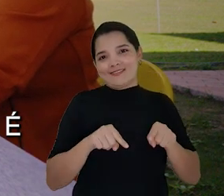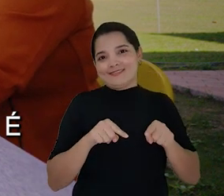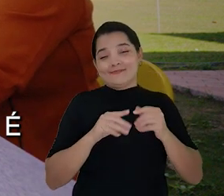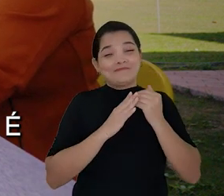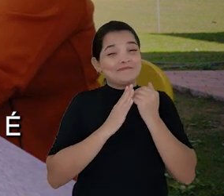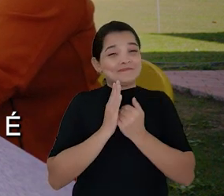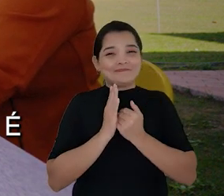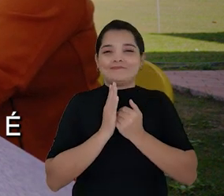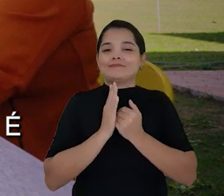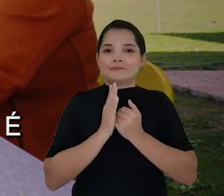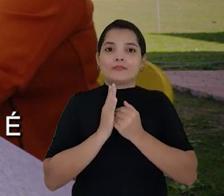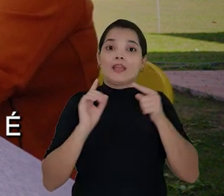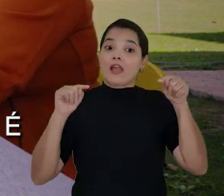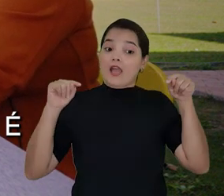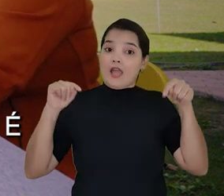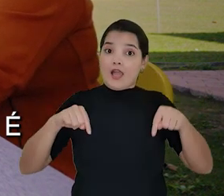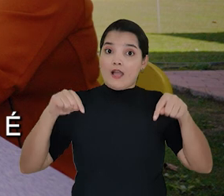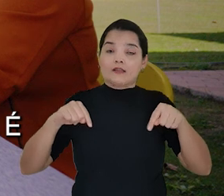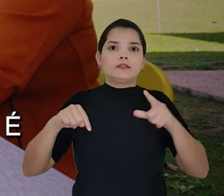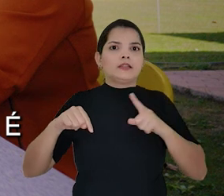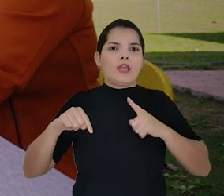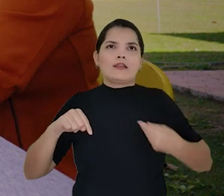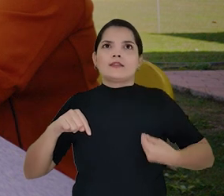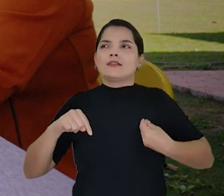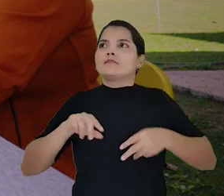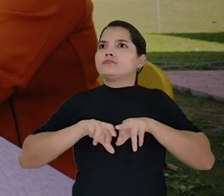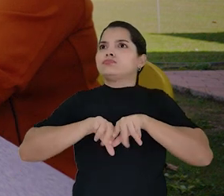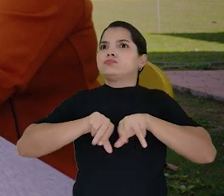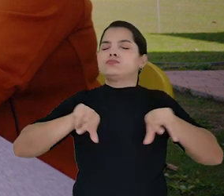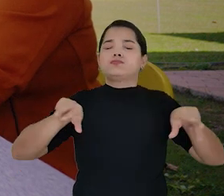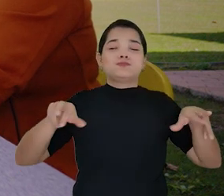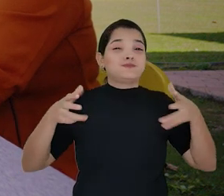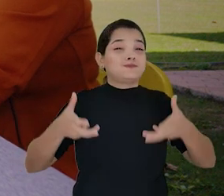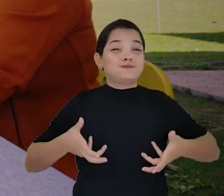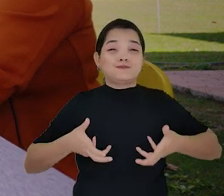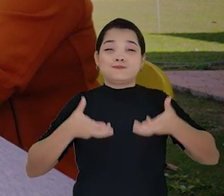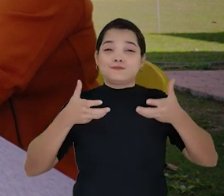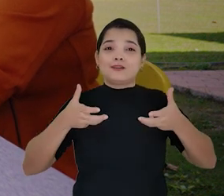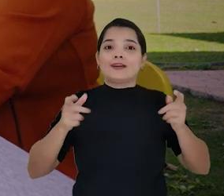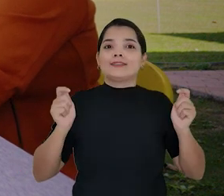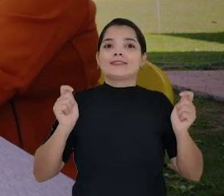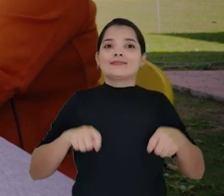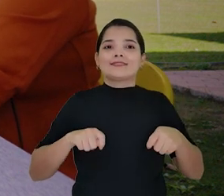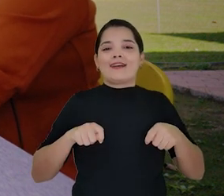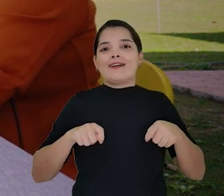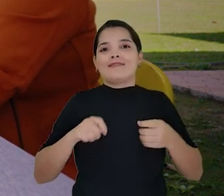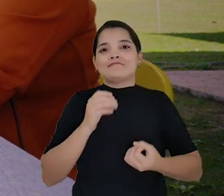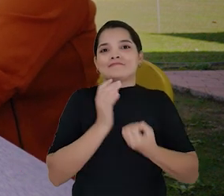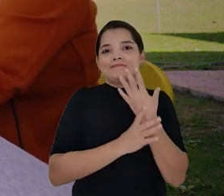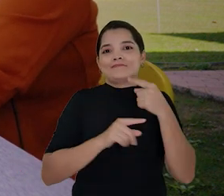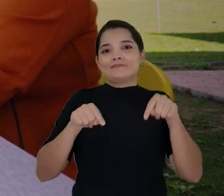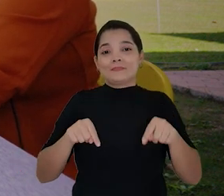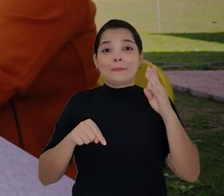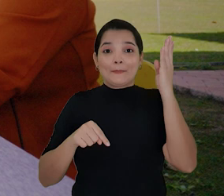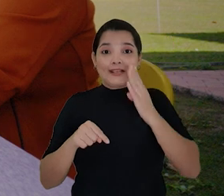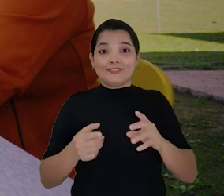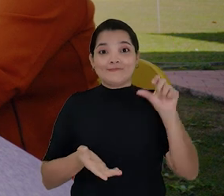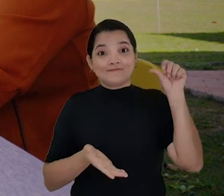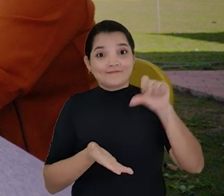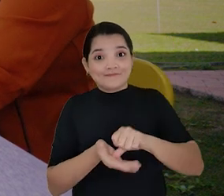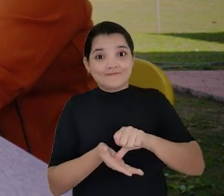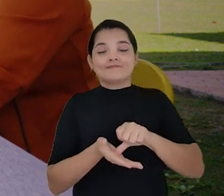rica Muito provavelmente eh em condições de tornar o Brasil um celeiro né de soluções